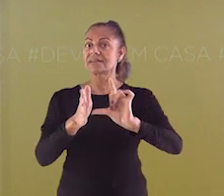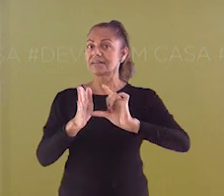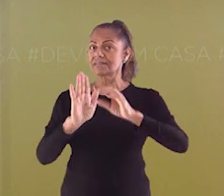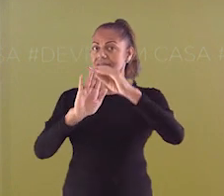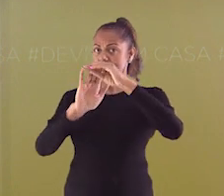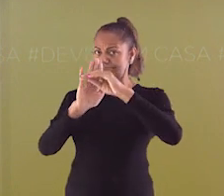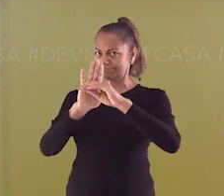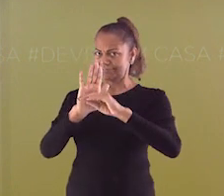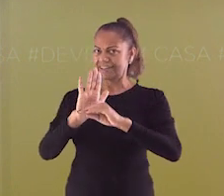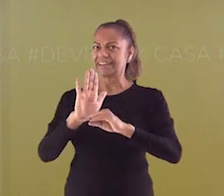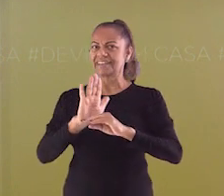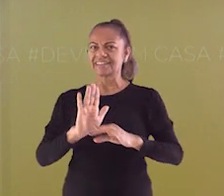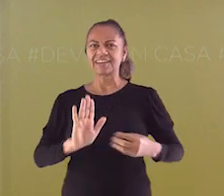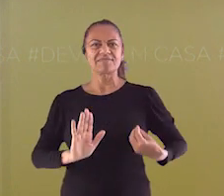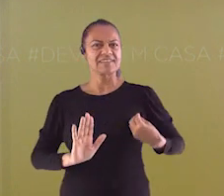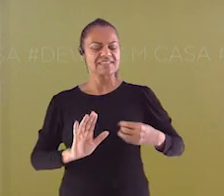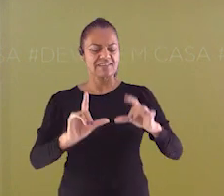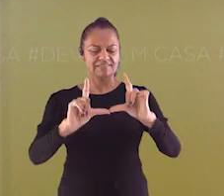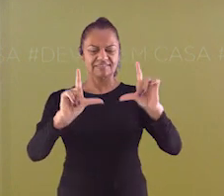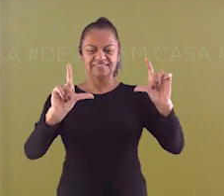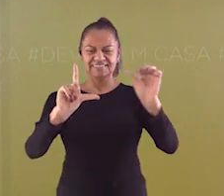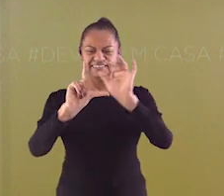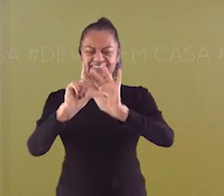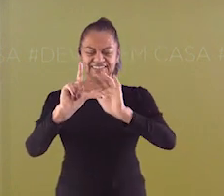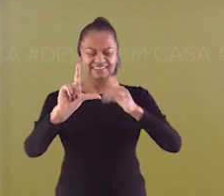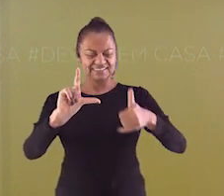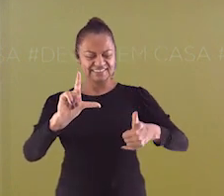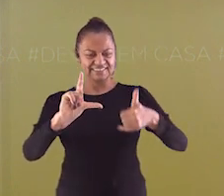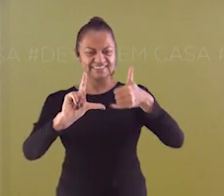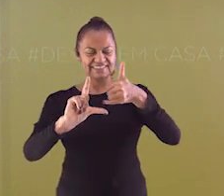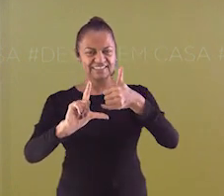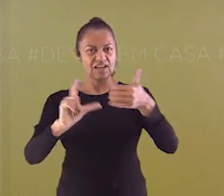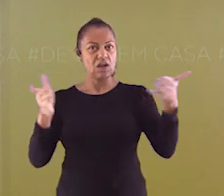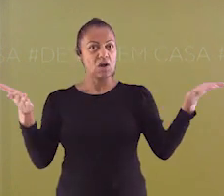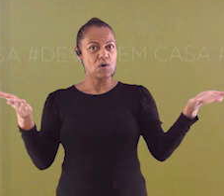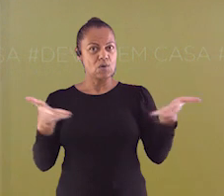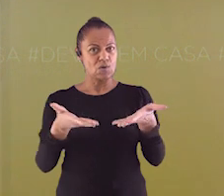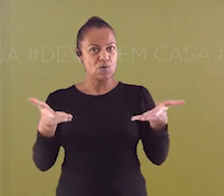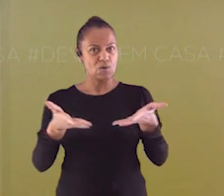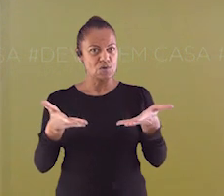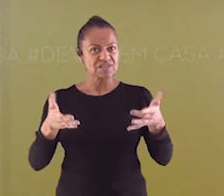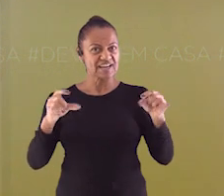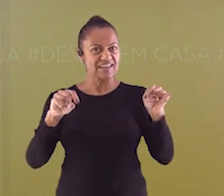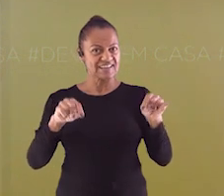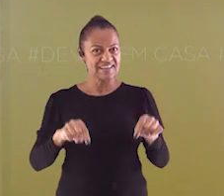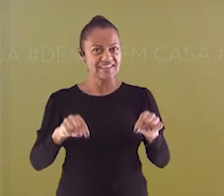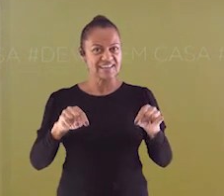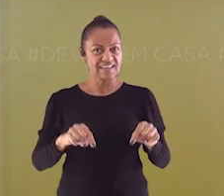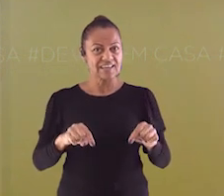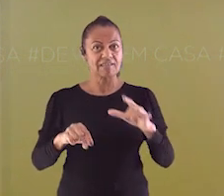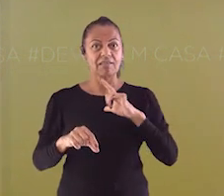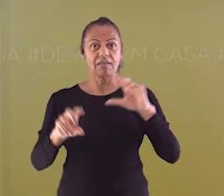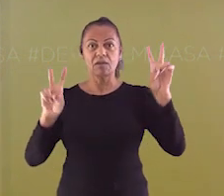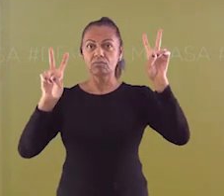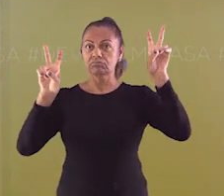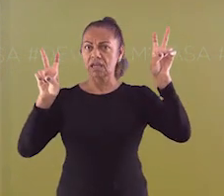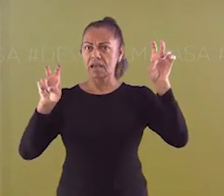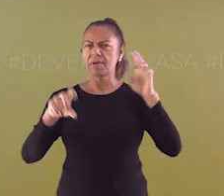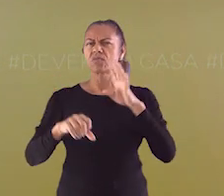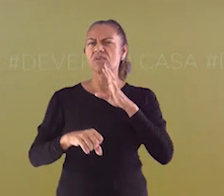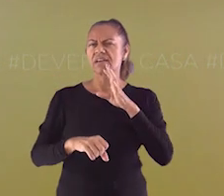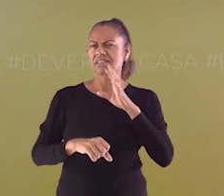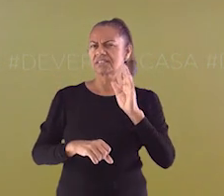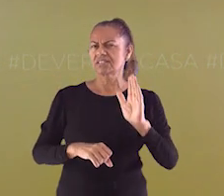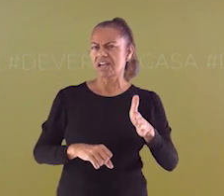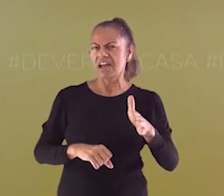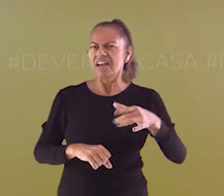Code da tela e confirmar a participação. Hoje, nosso programa do dia vai falar de um assunto muito conhecido.